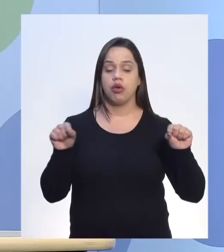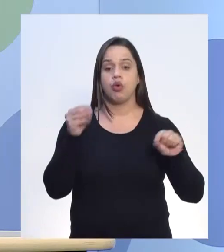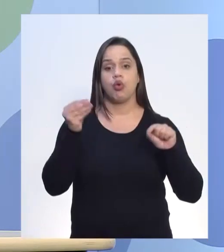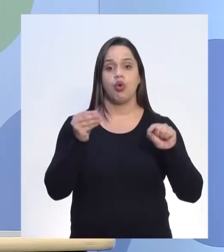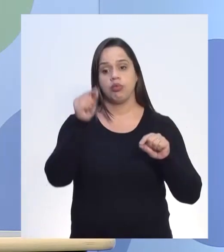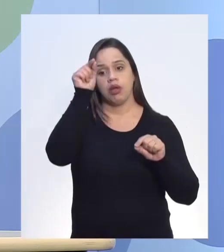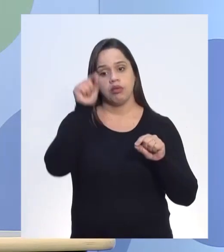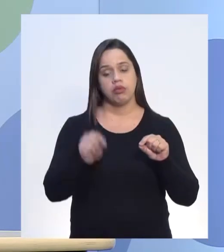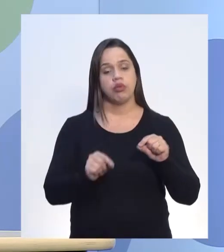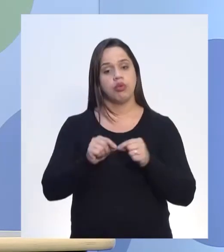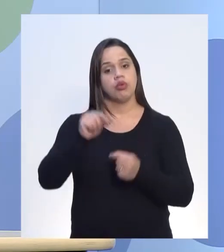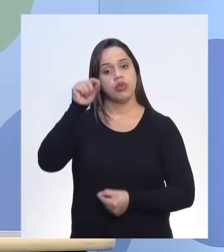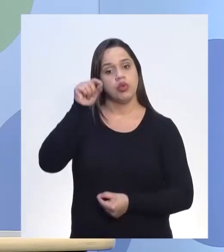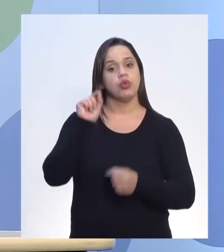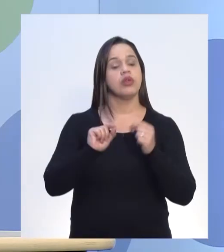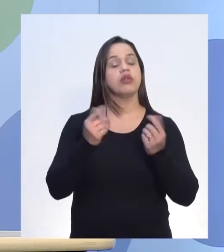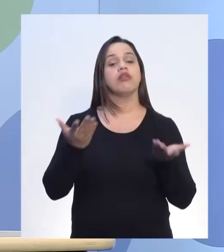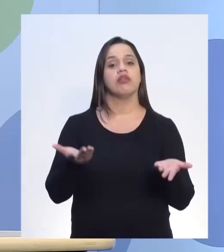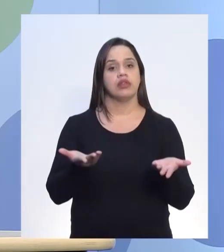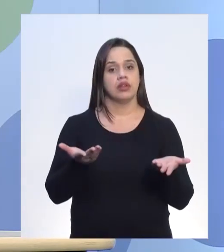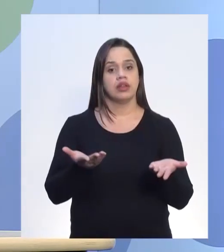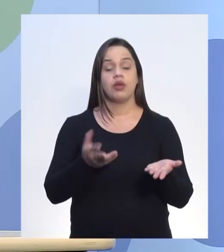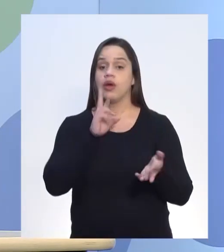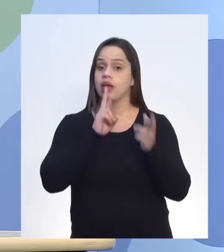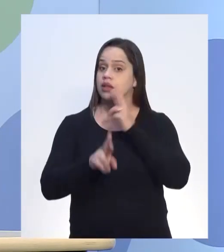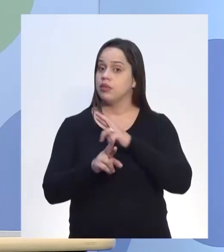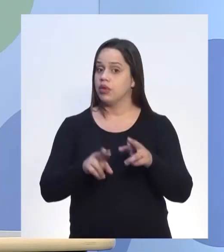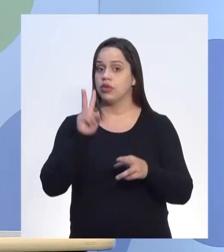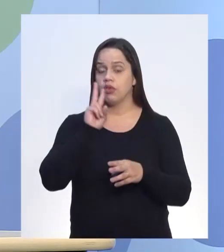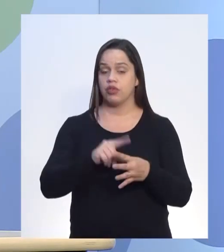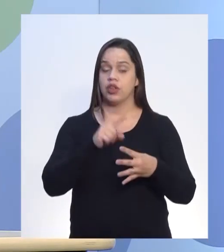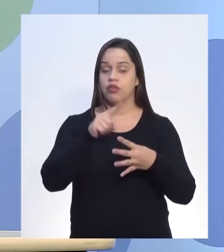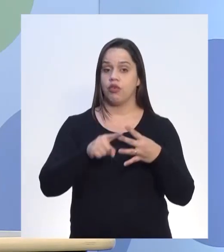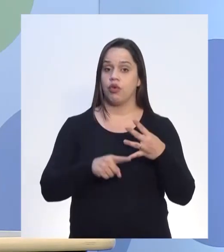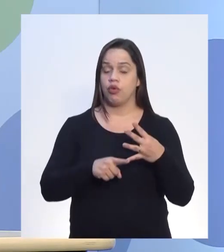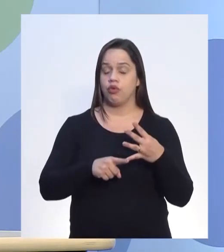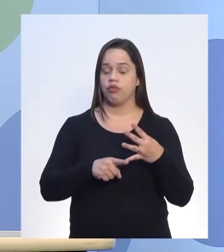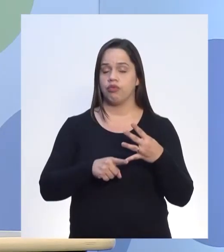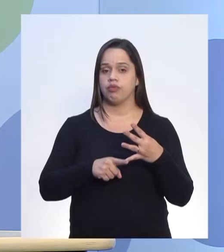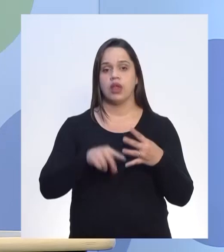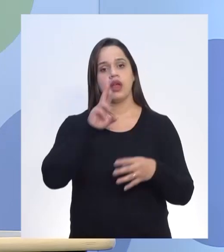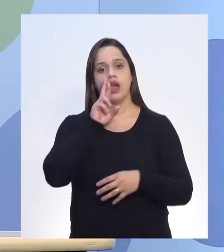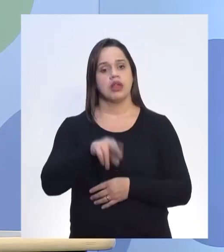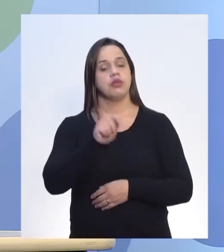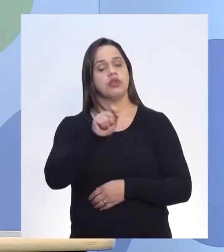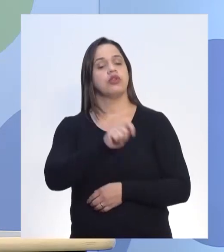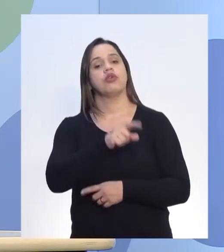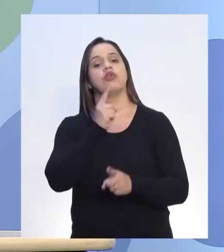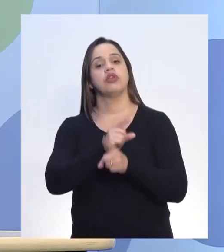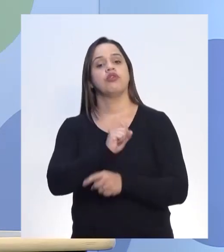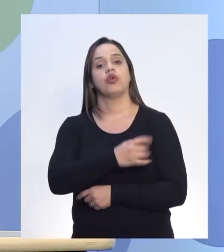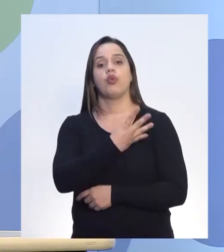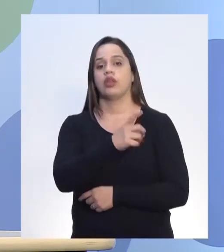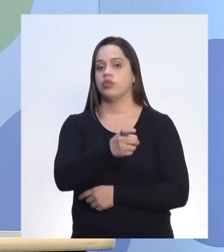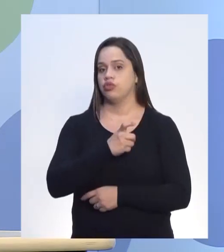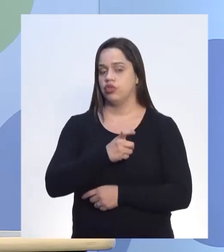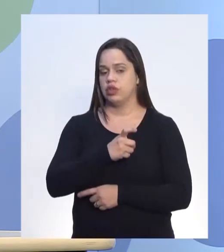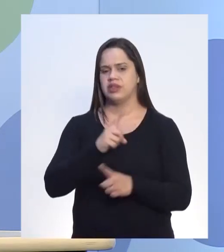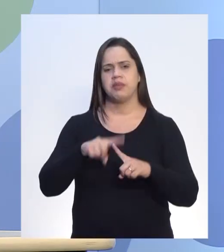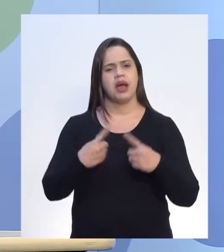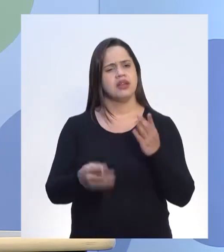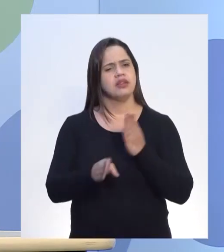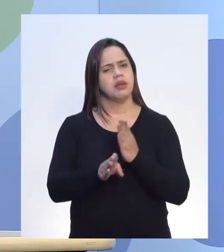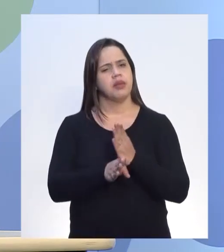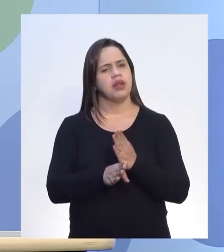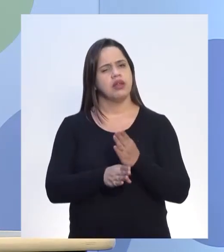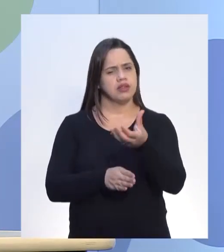o que ficaria. As respostas que eu encontrei foram 4x como resposta. Aham. 6x encontrei, mas eu encontrei